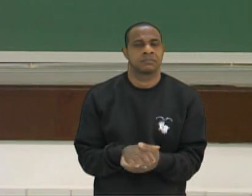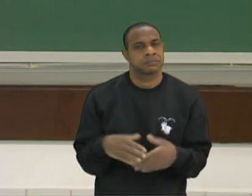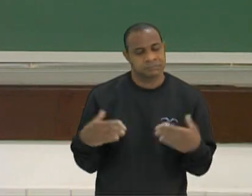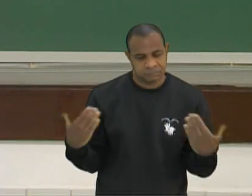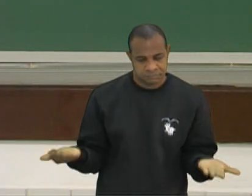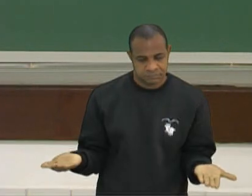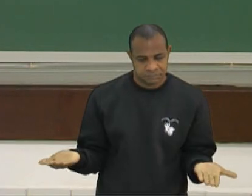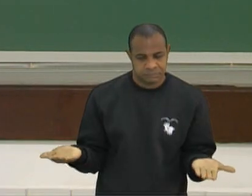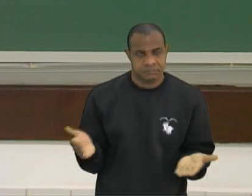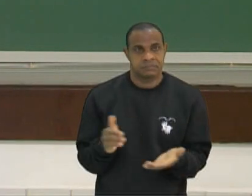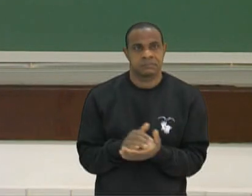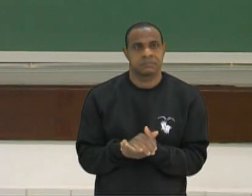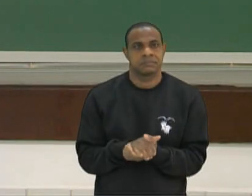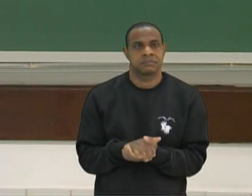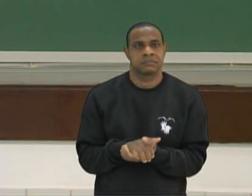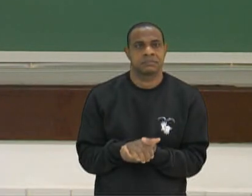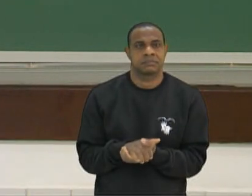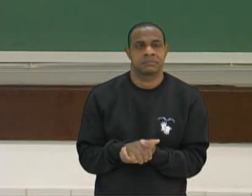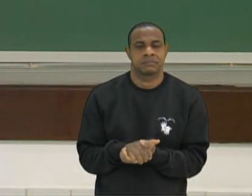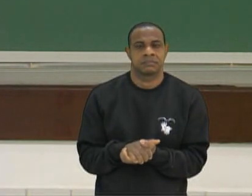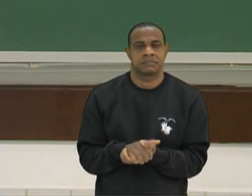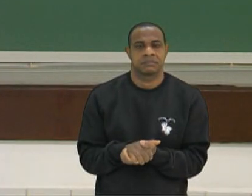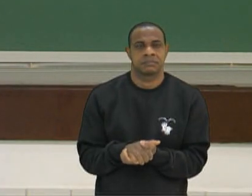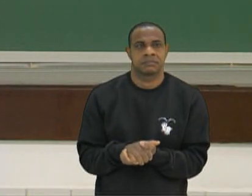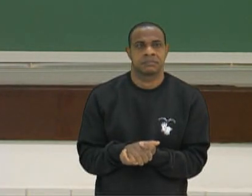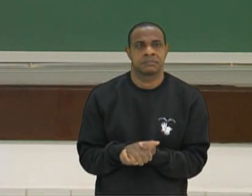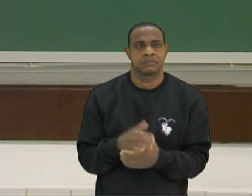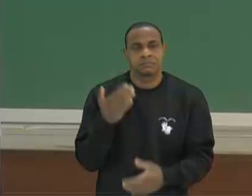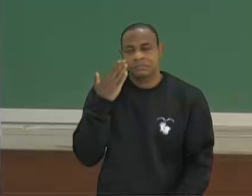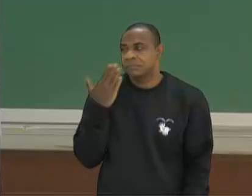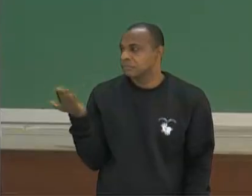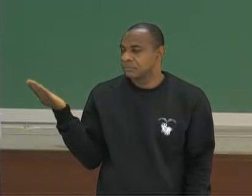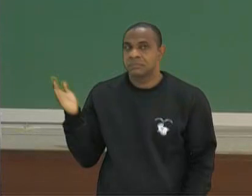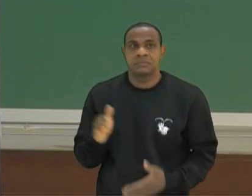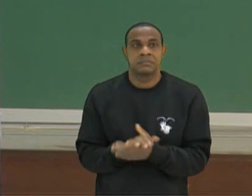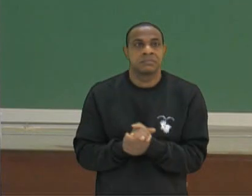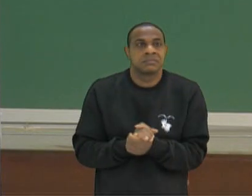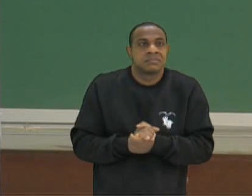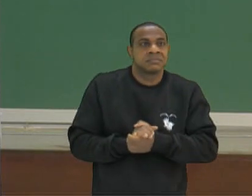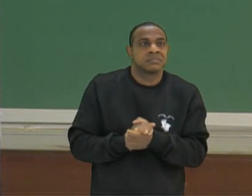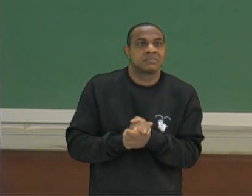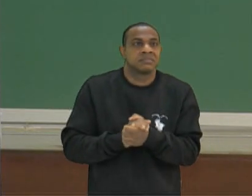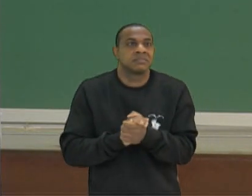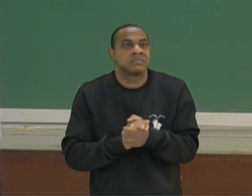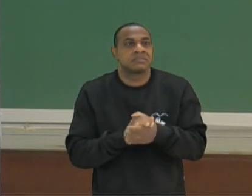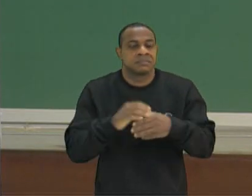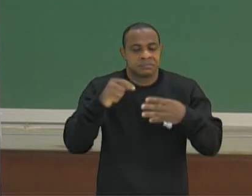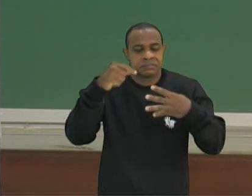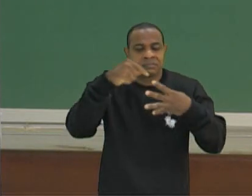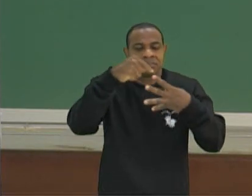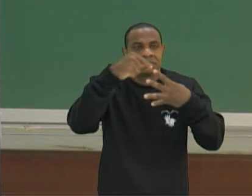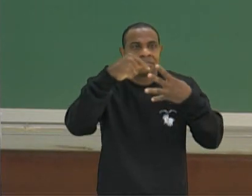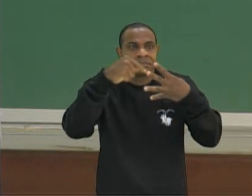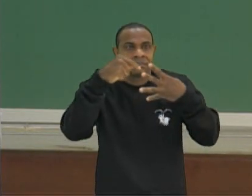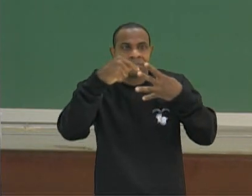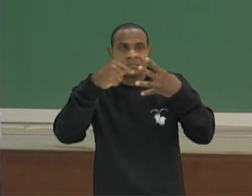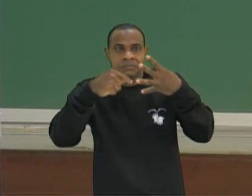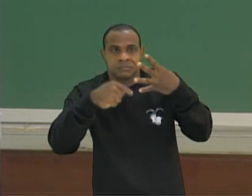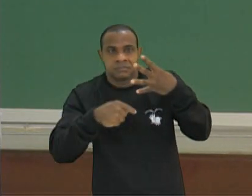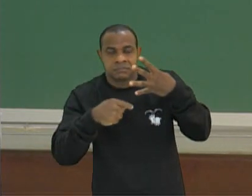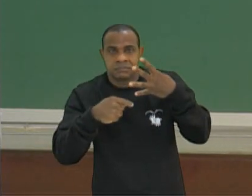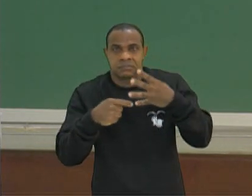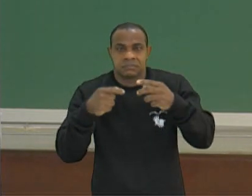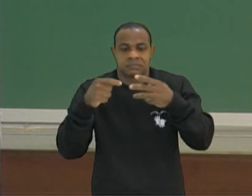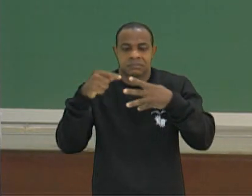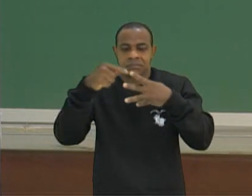Bom, vamos lá então, pessoal, para a próxima tela. Então, olha o que ele pede. Ó, assinale a alternativa que preenche corretamente as lacunas. Na